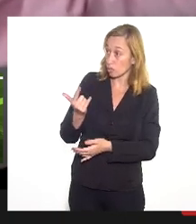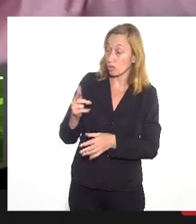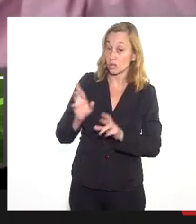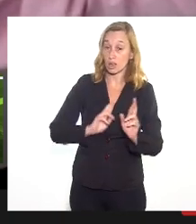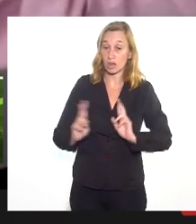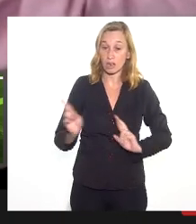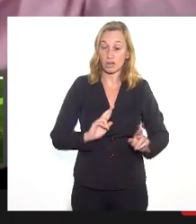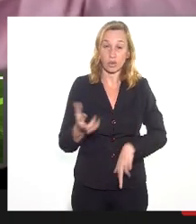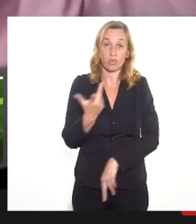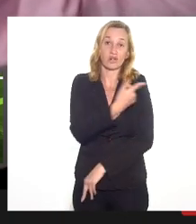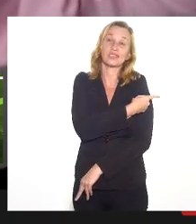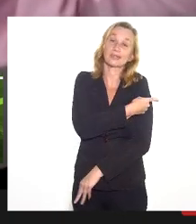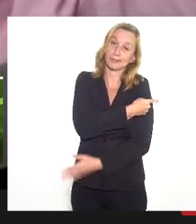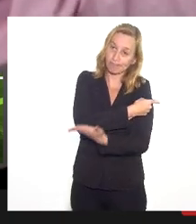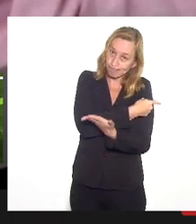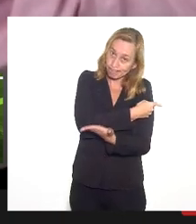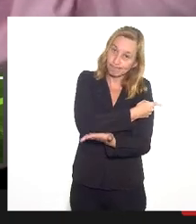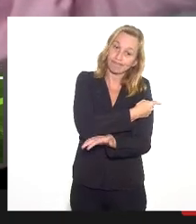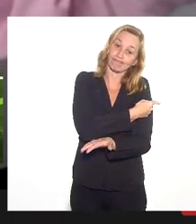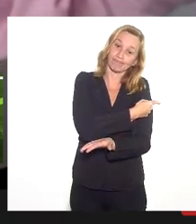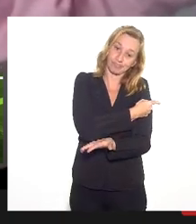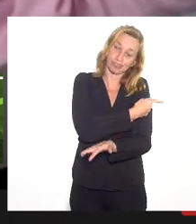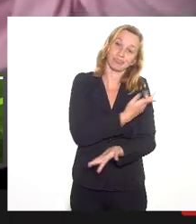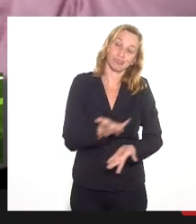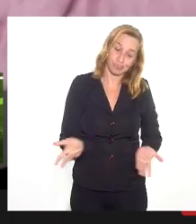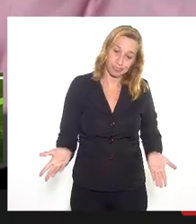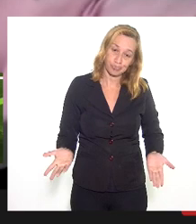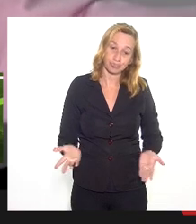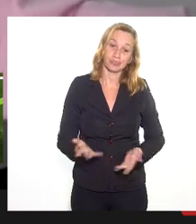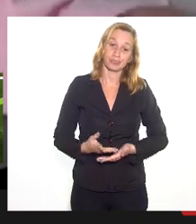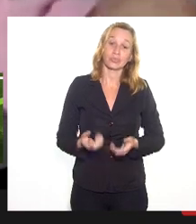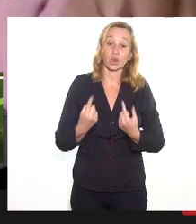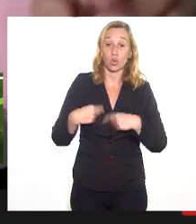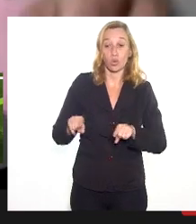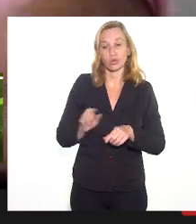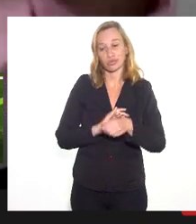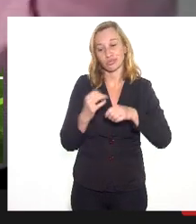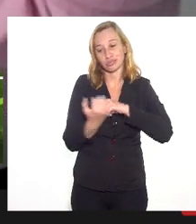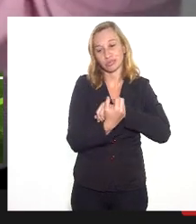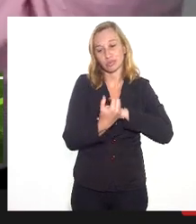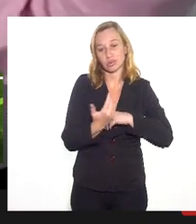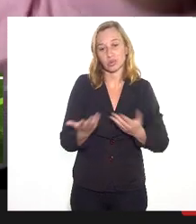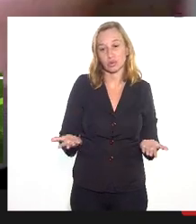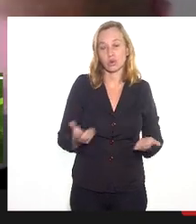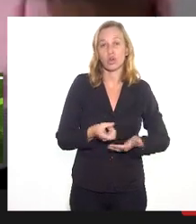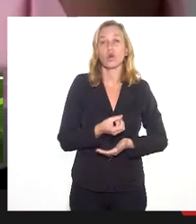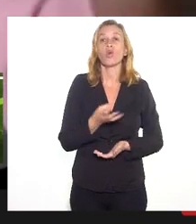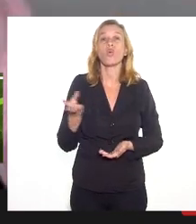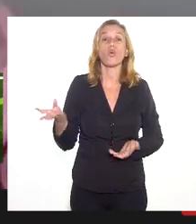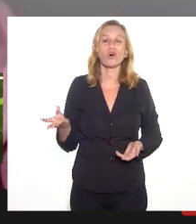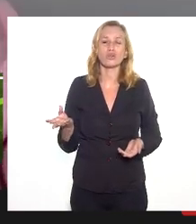à vacina, em relação à imunização contra a Covid-19.